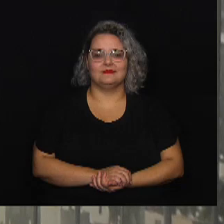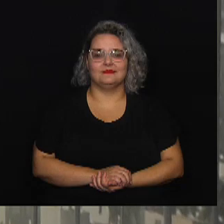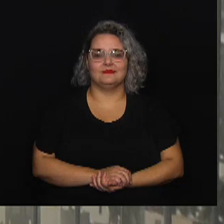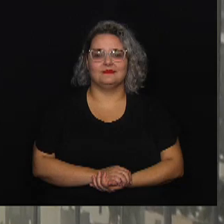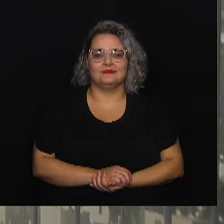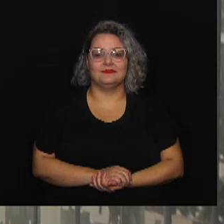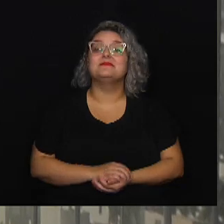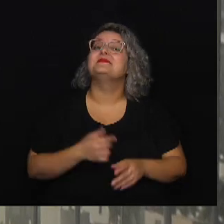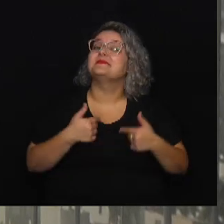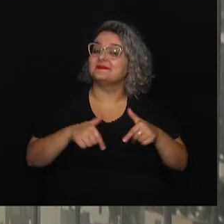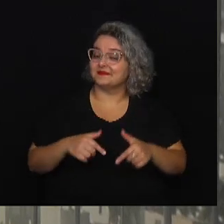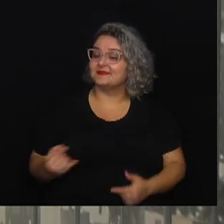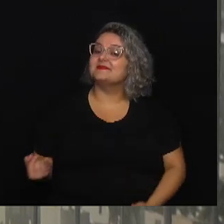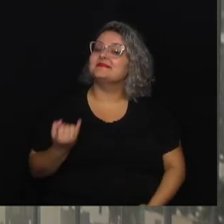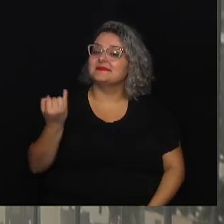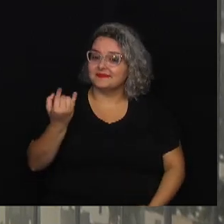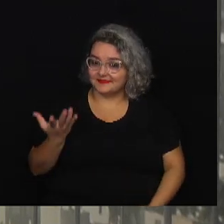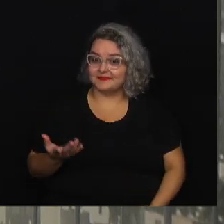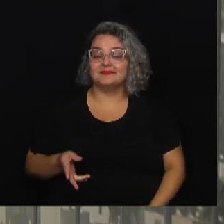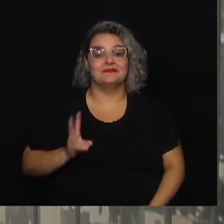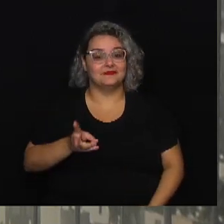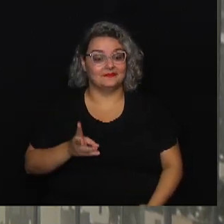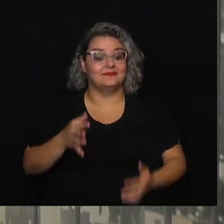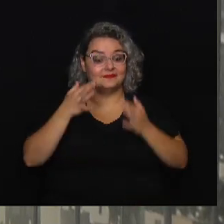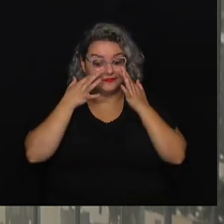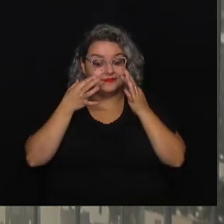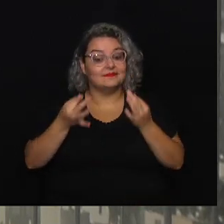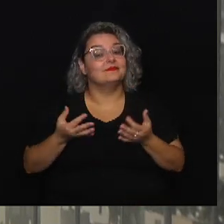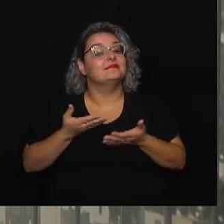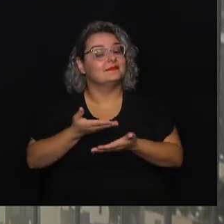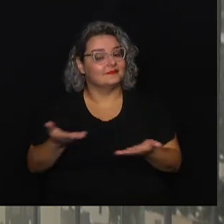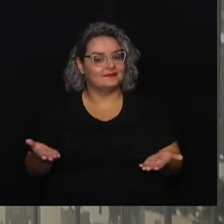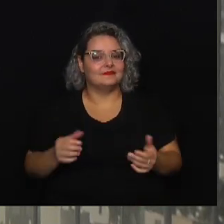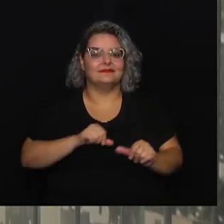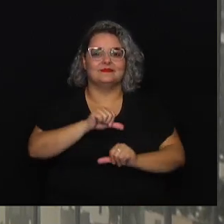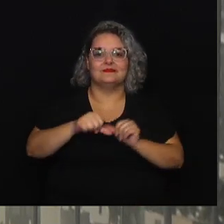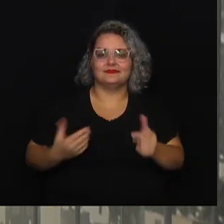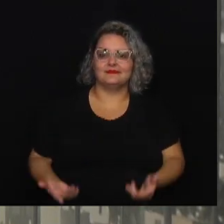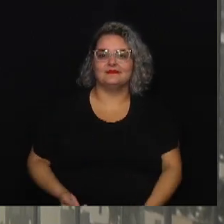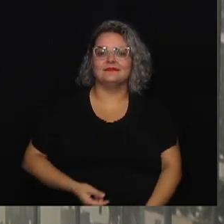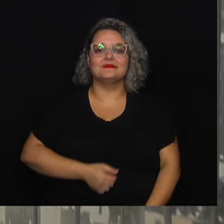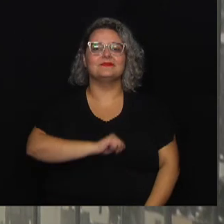Trabalho fundamental e tem que estar sempre atento, né, a essas mudanças.